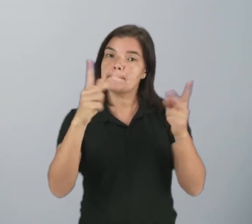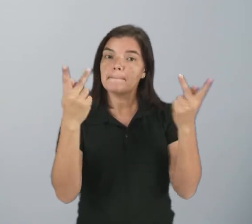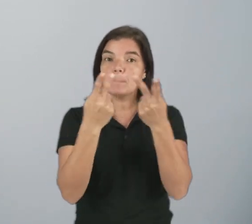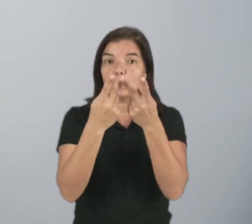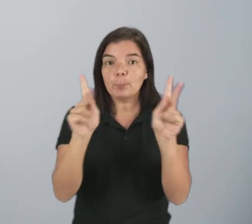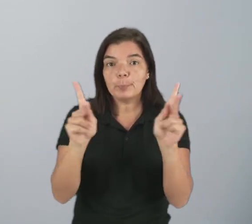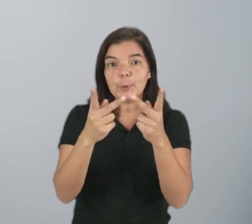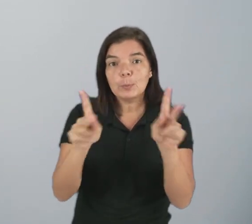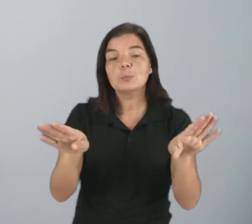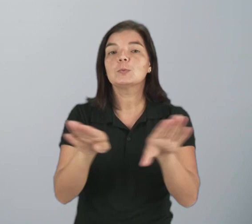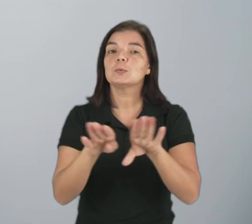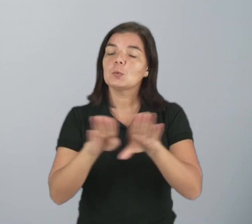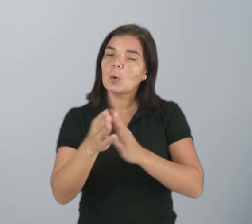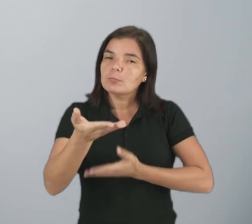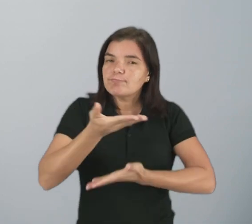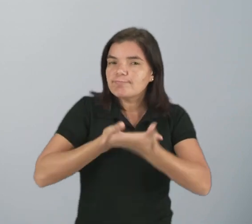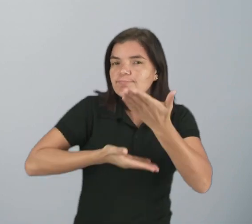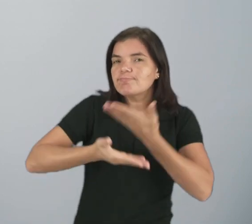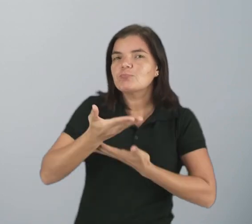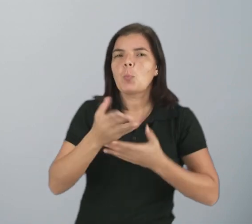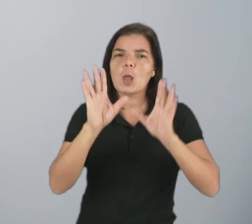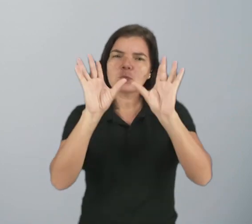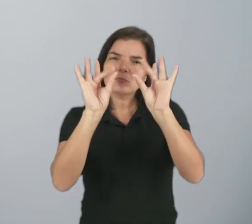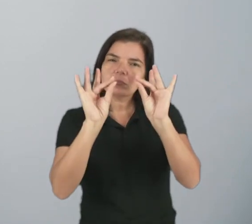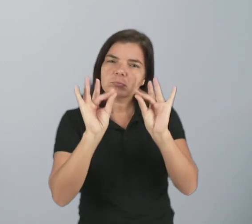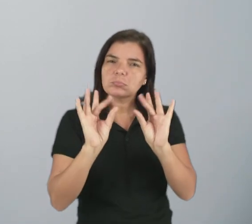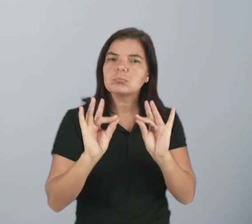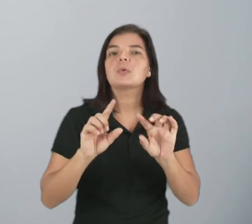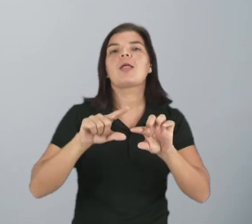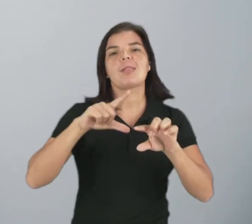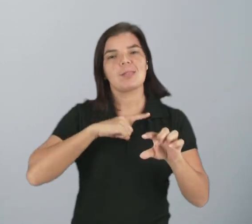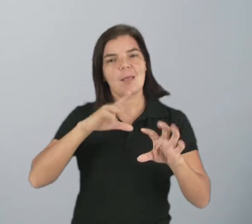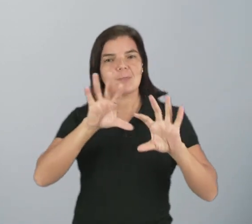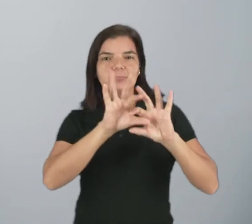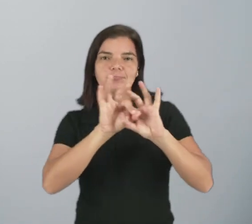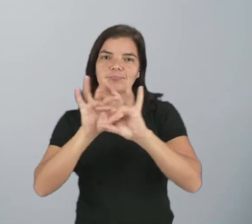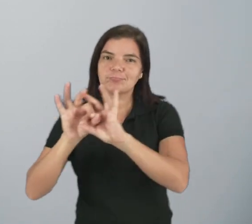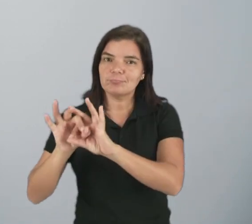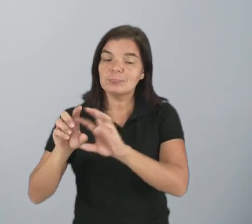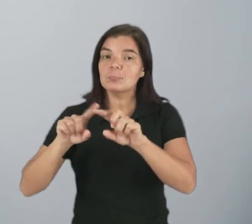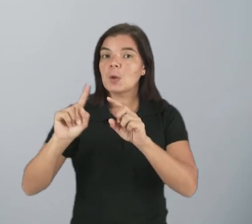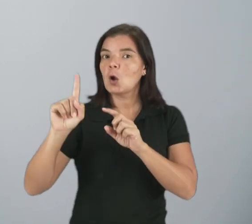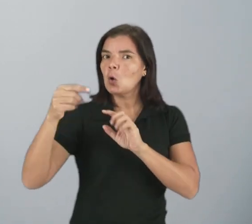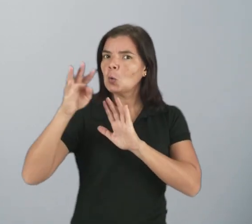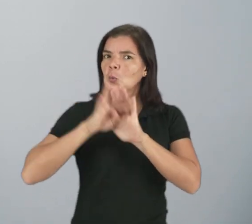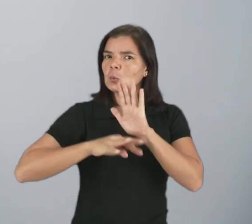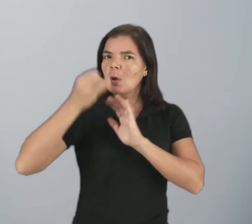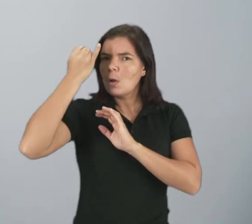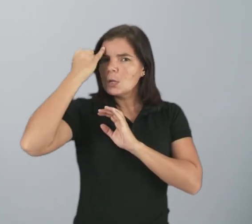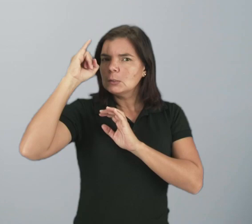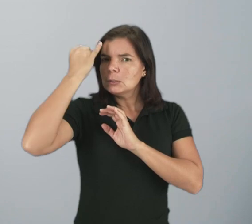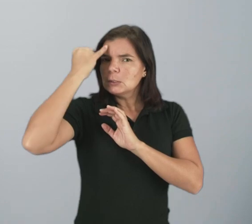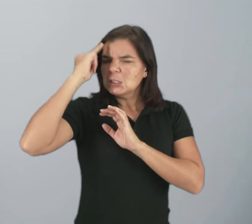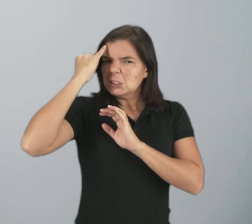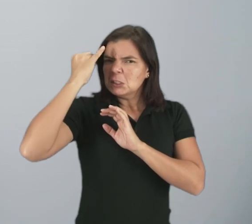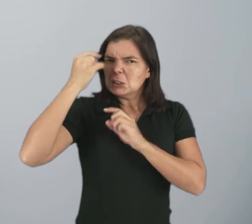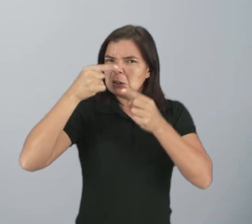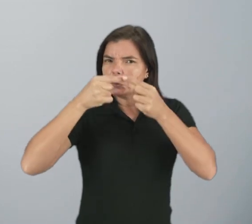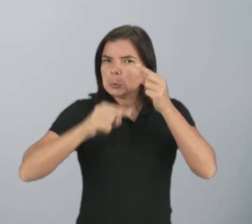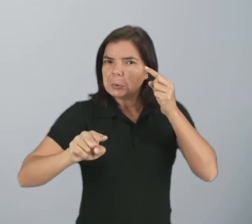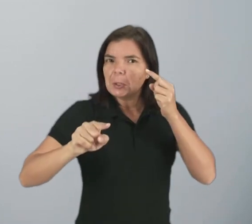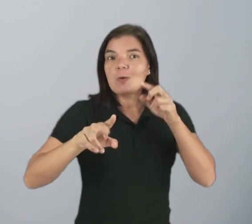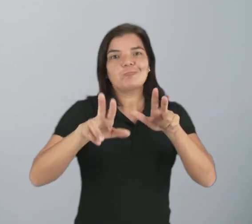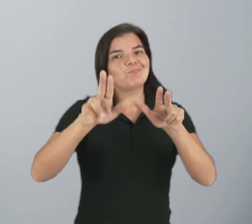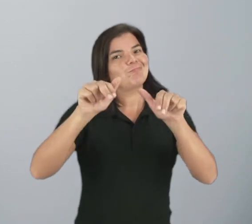preposições. Quando nós temos essa relação sendo bem feita, nós temos coesão. Por outro lado, um texto com ideias, então,